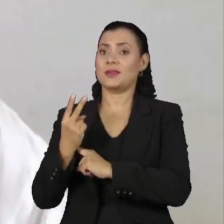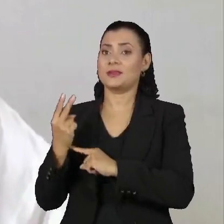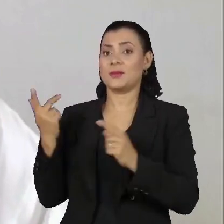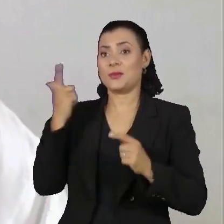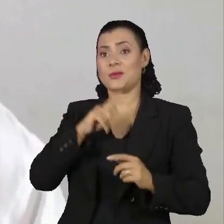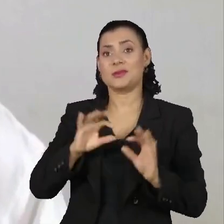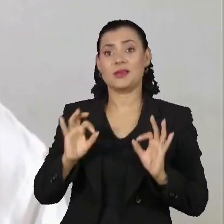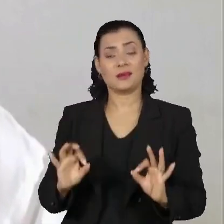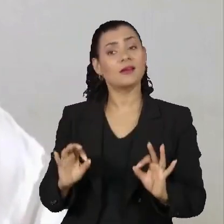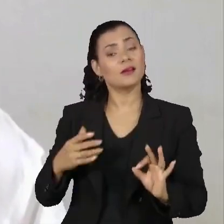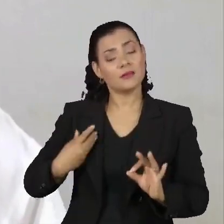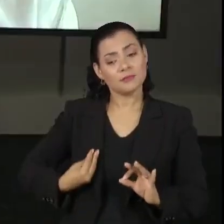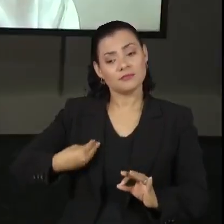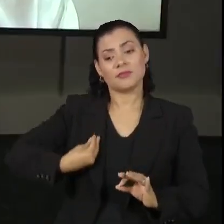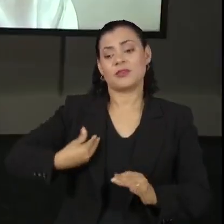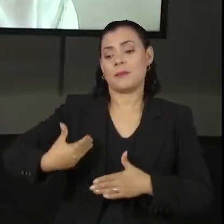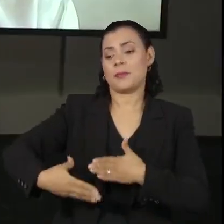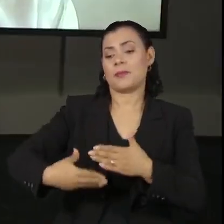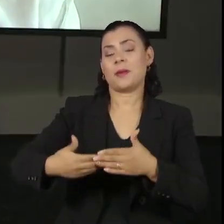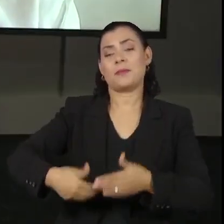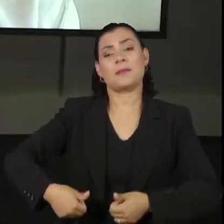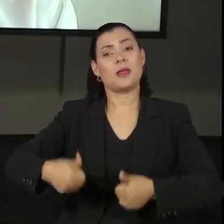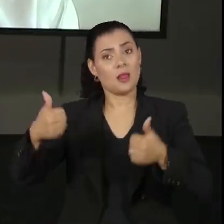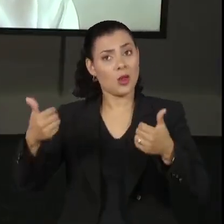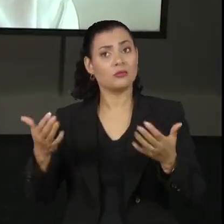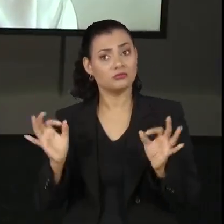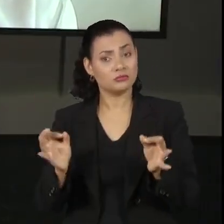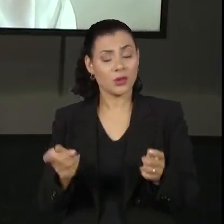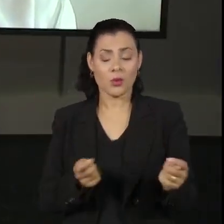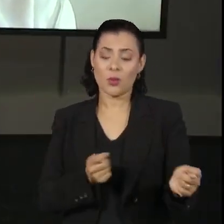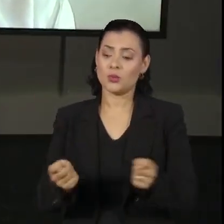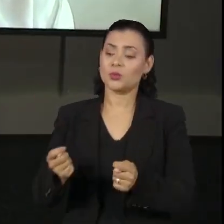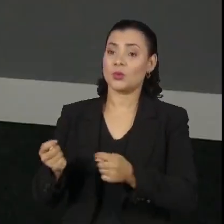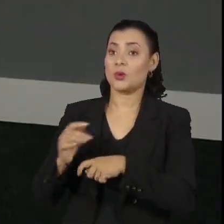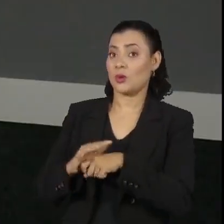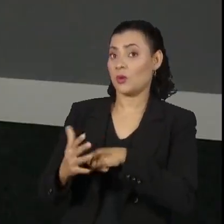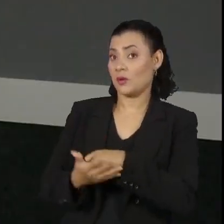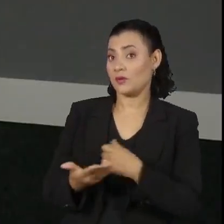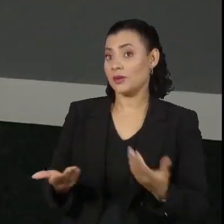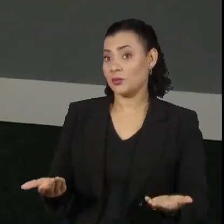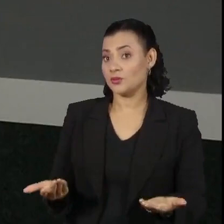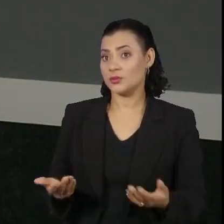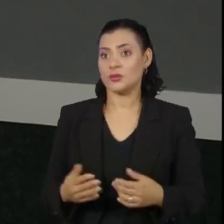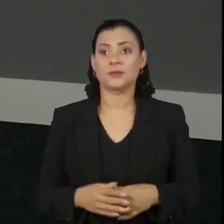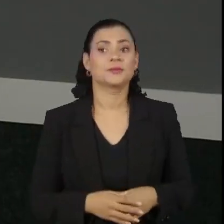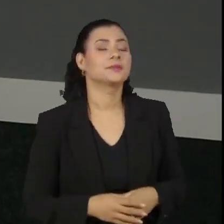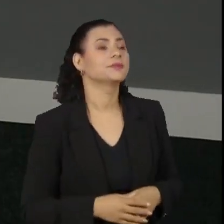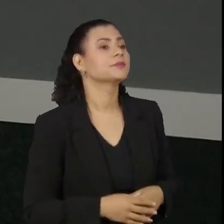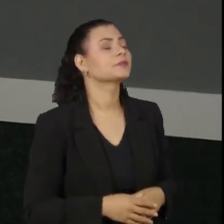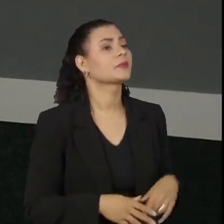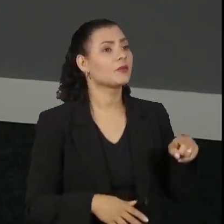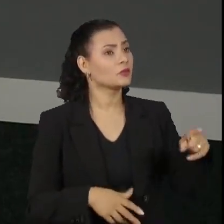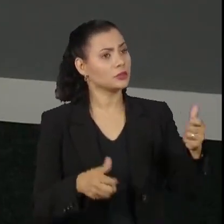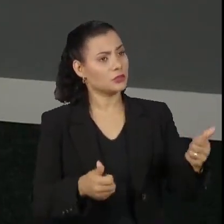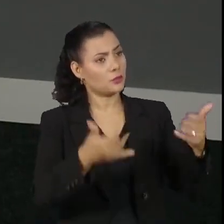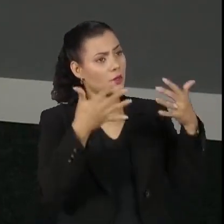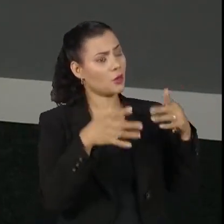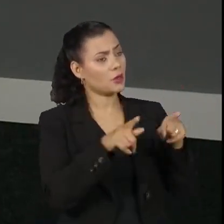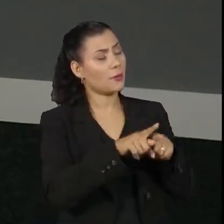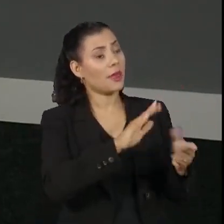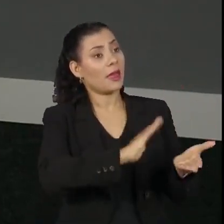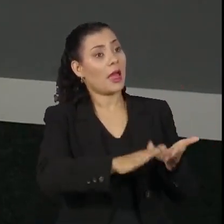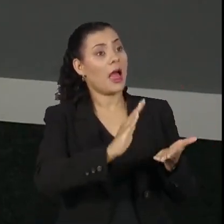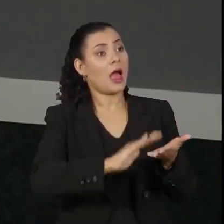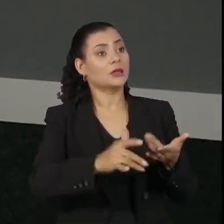ter e tenha cada vez mais sucesso no controle e no combate à pandemia. O senhor citou uma diminuição nos gastos